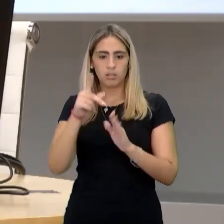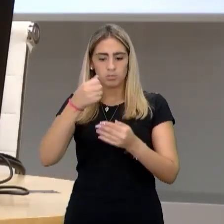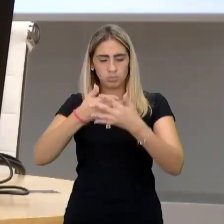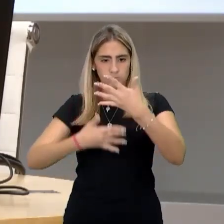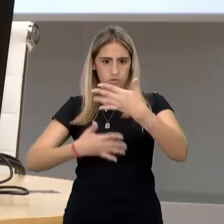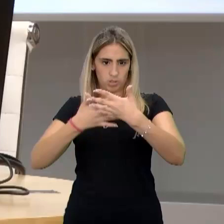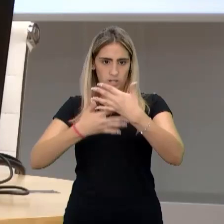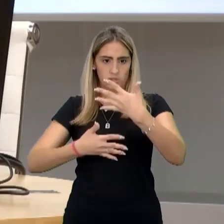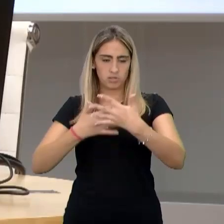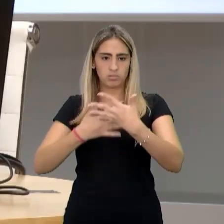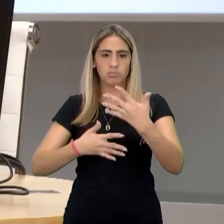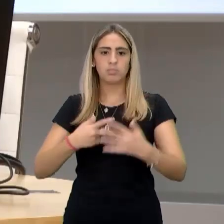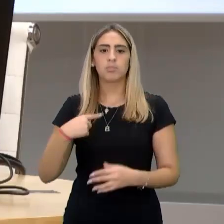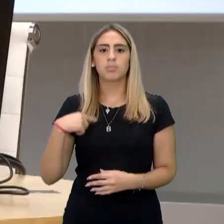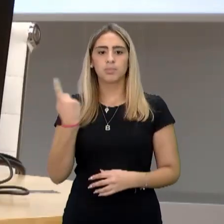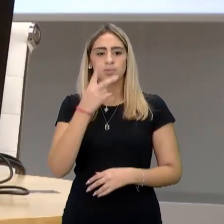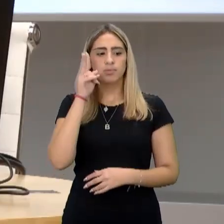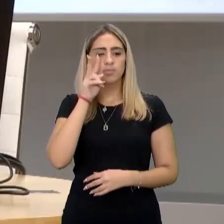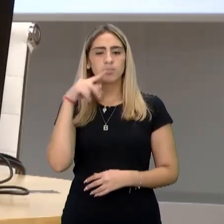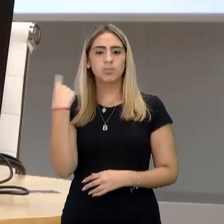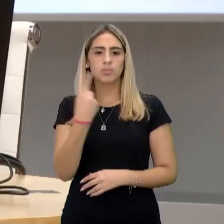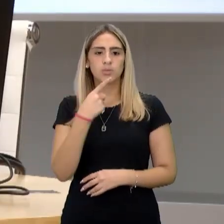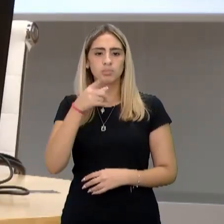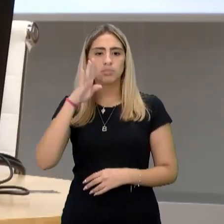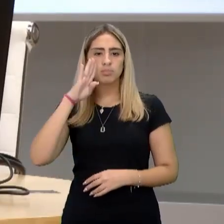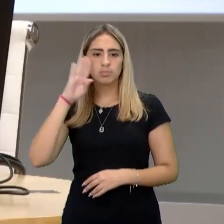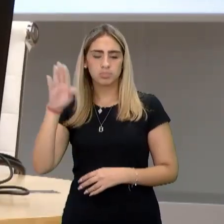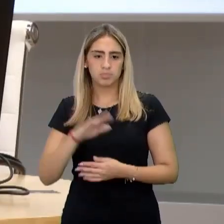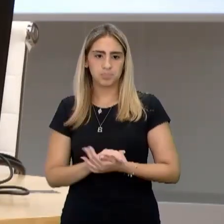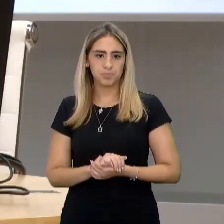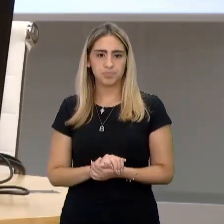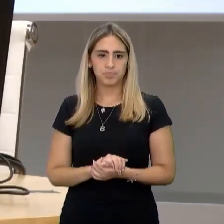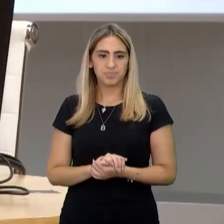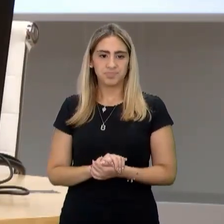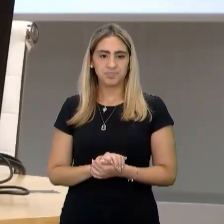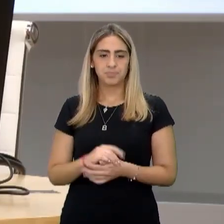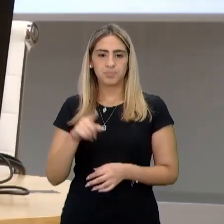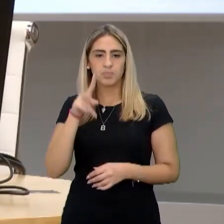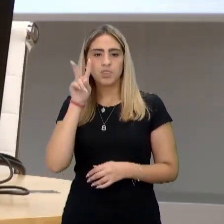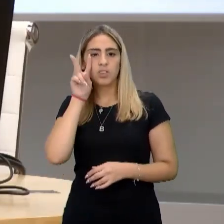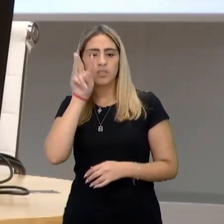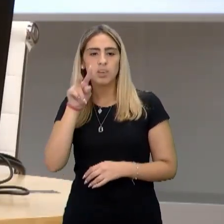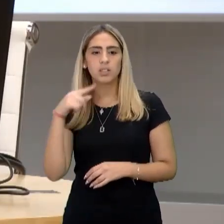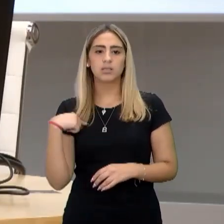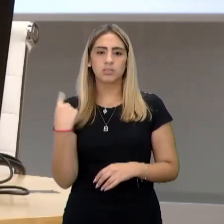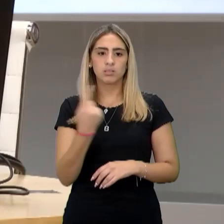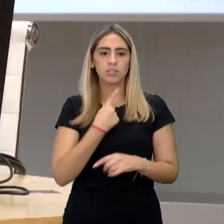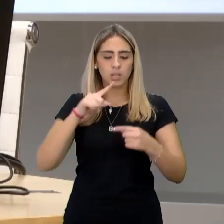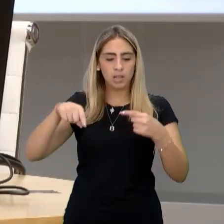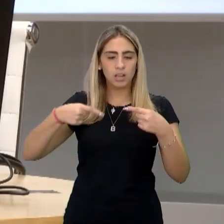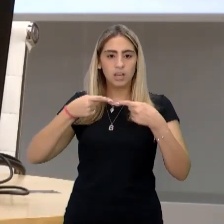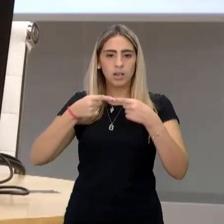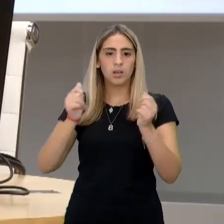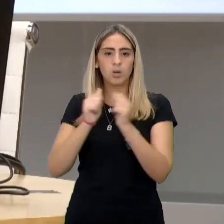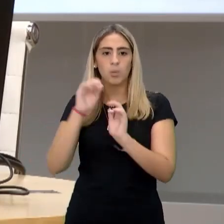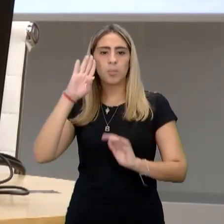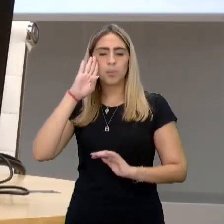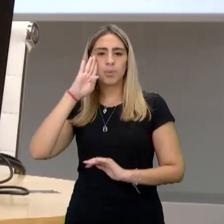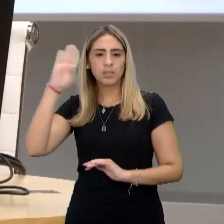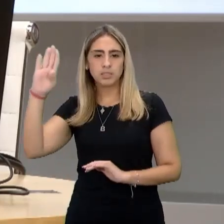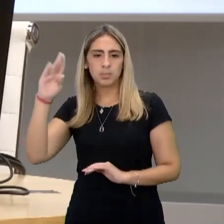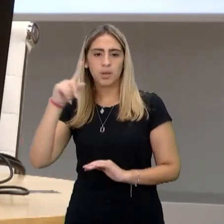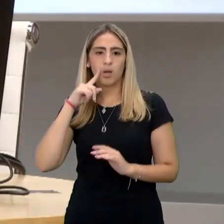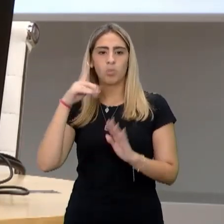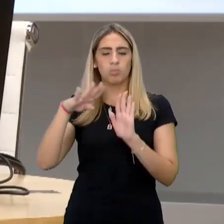pra gente, para ver se vocês lembram quais eram essas premissas. Essas premissas a gente vai ver que ela tá totalmente interligada aí com principalmente